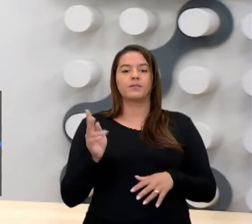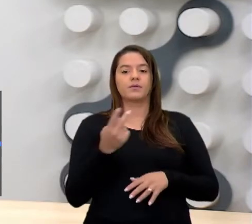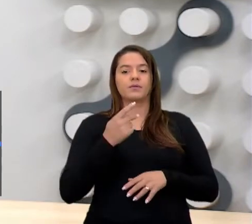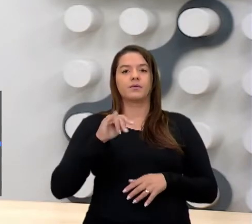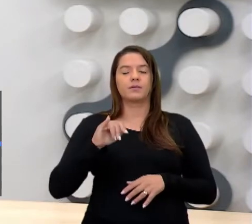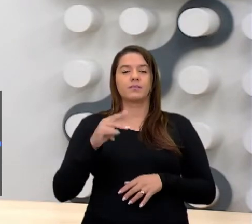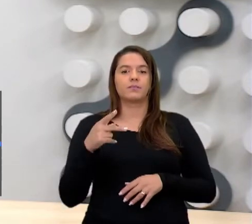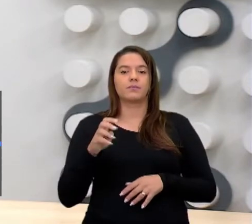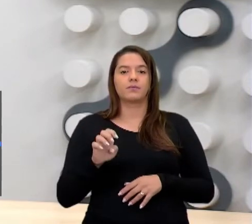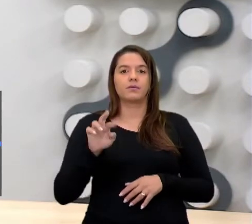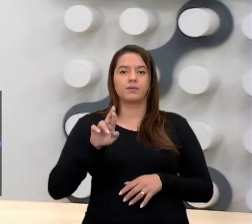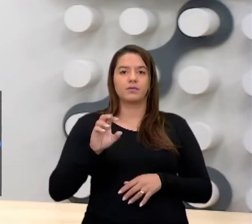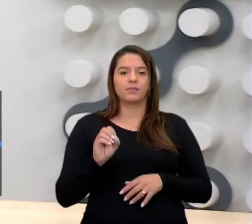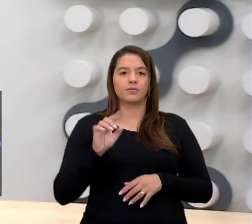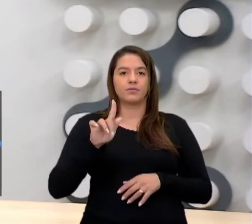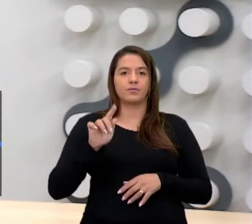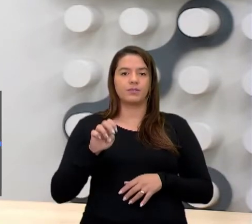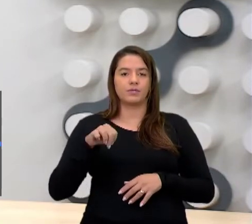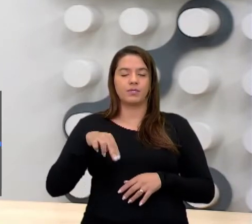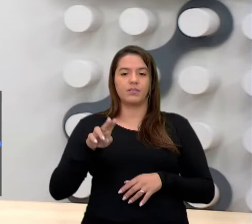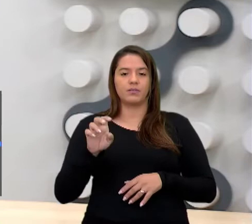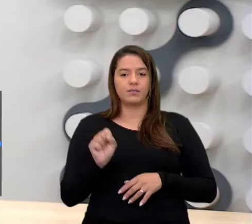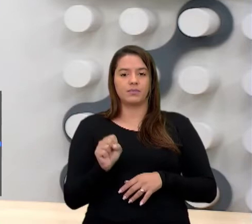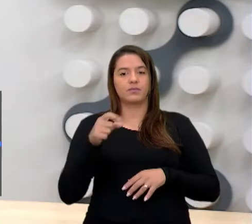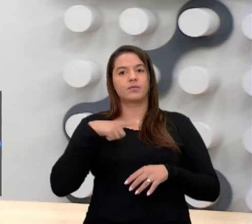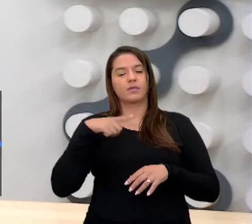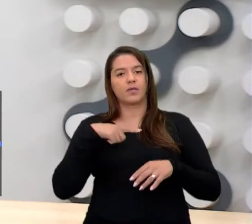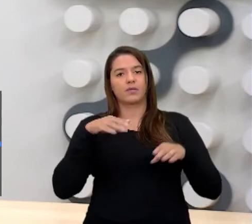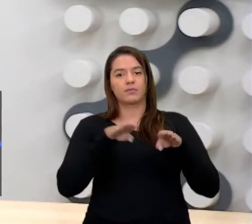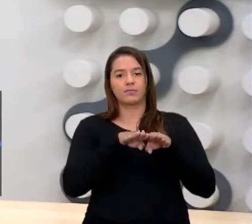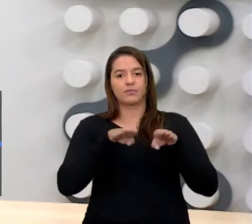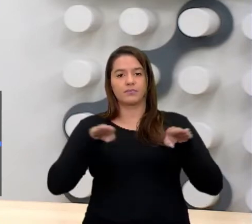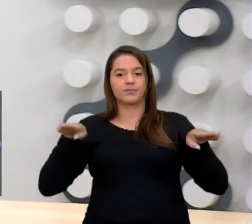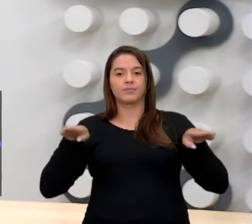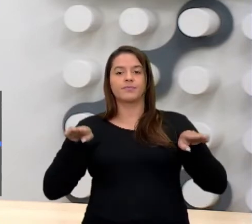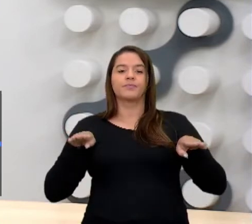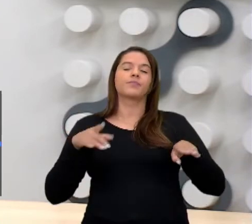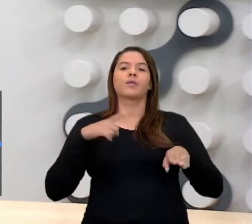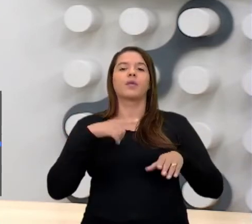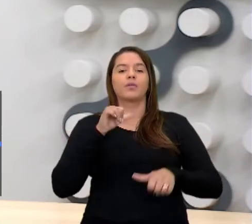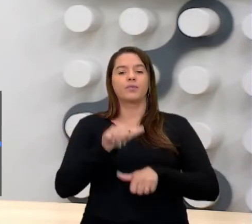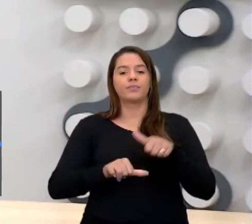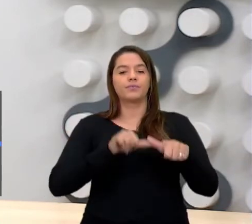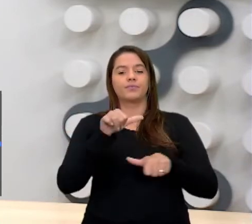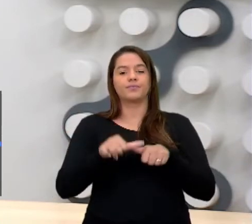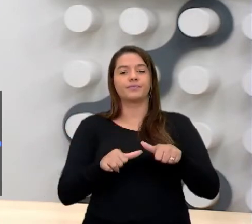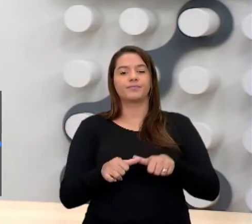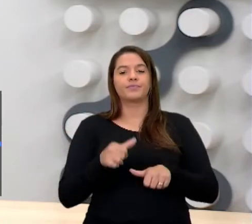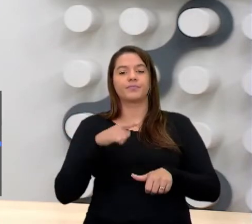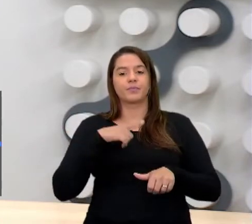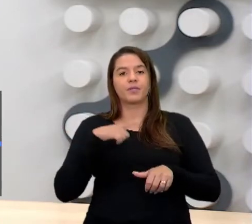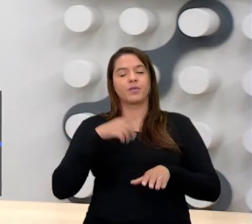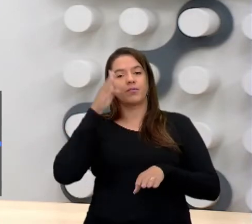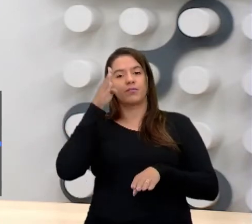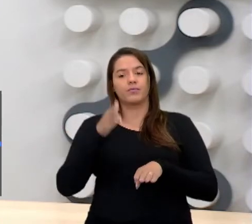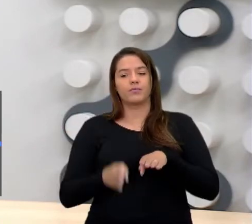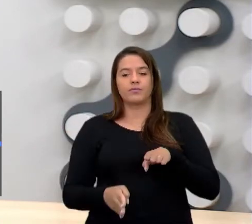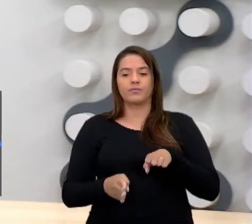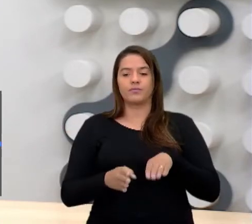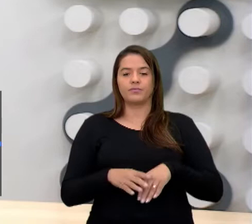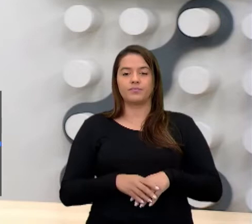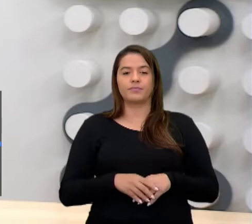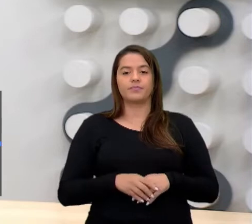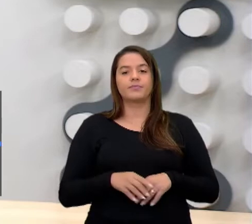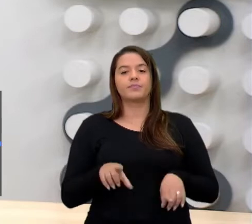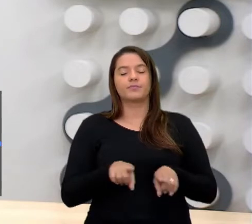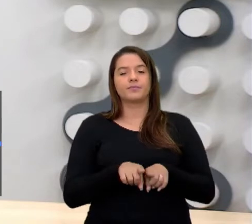que o movimento de orogênese são movimentos horizontais. O epirogênese é o contrário, são movimentos verticais. E aí eu trouxe